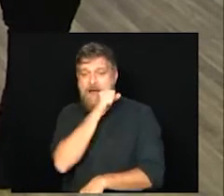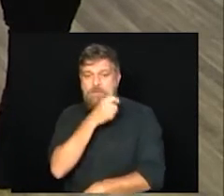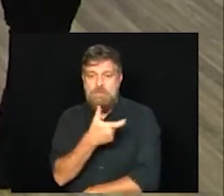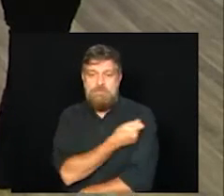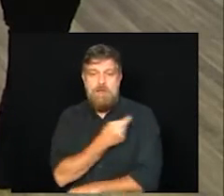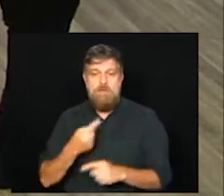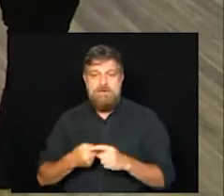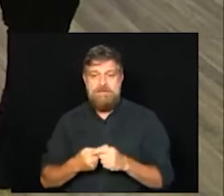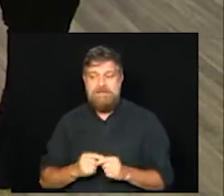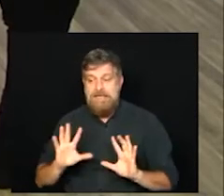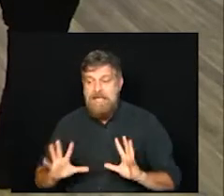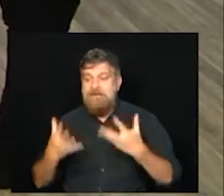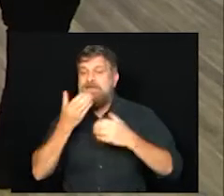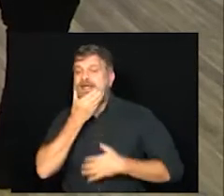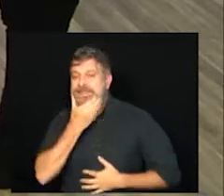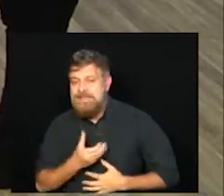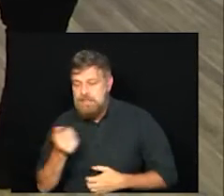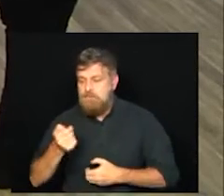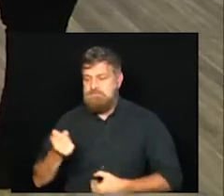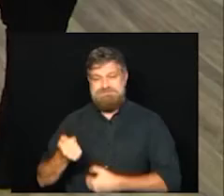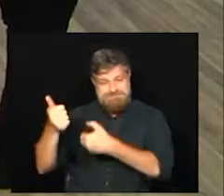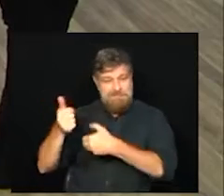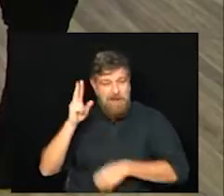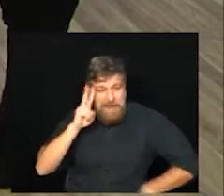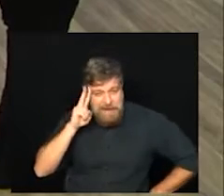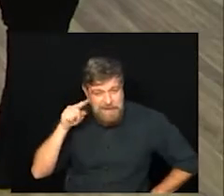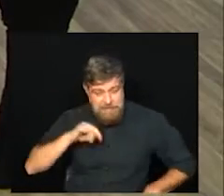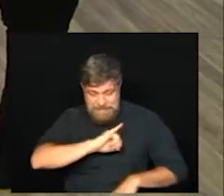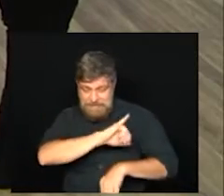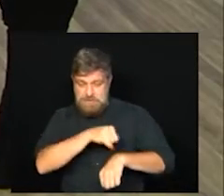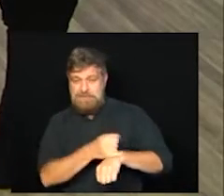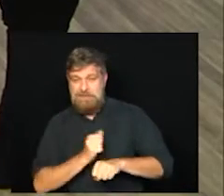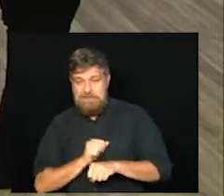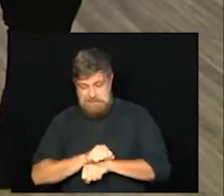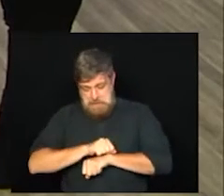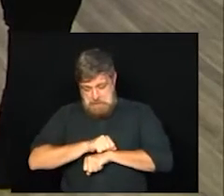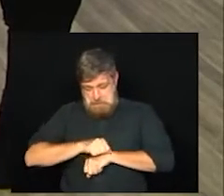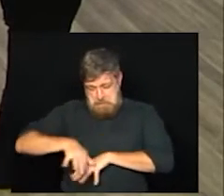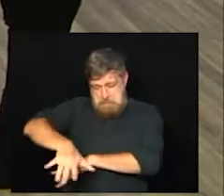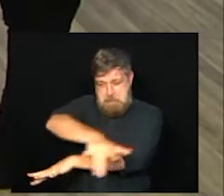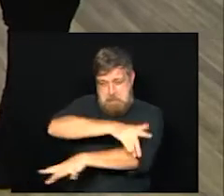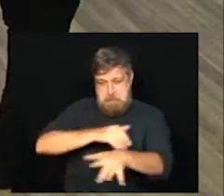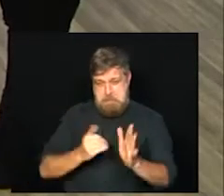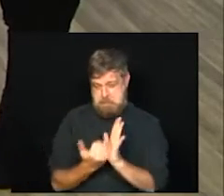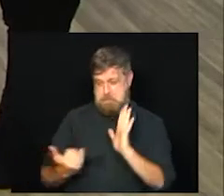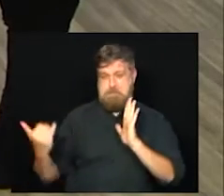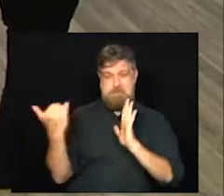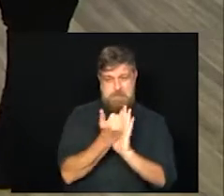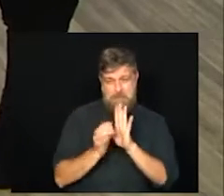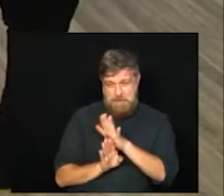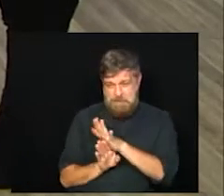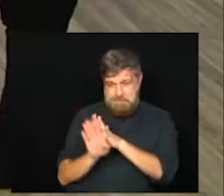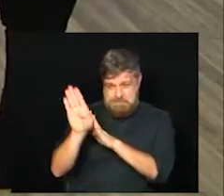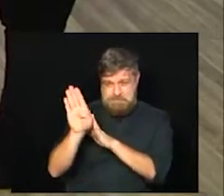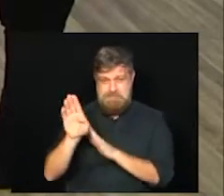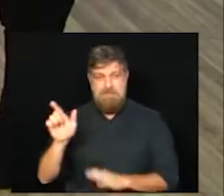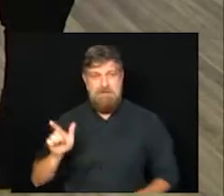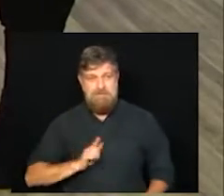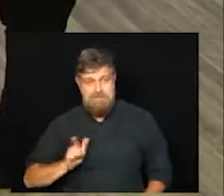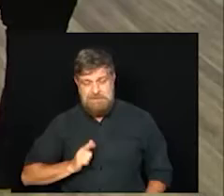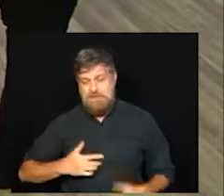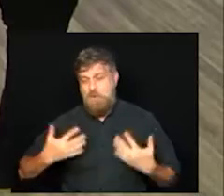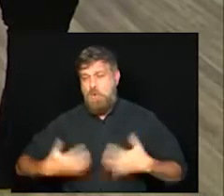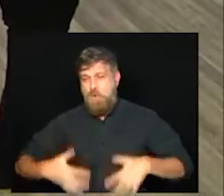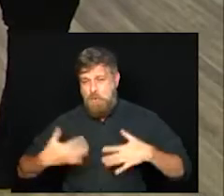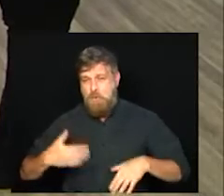e Ano Novo vem aí. Lembra que a gente teve em janeiro o boom depois das festas de fim de ano? Aquela nova onda que teve os